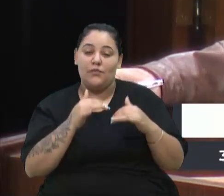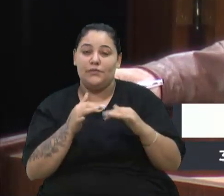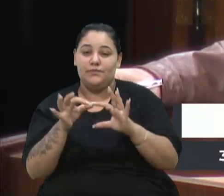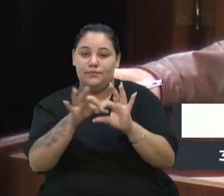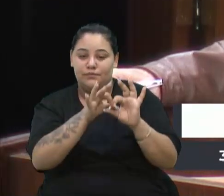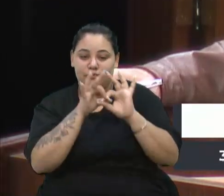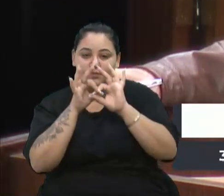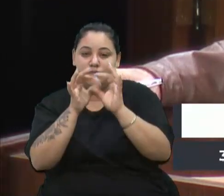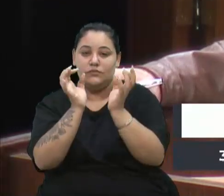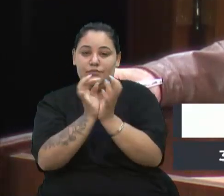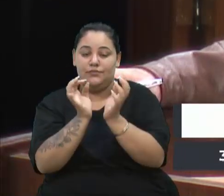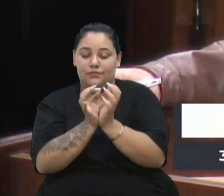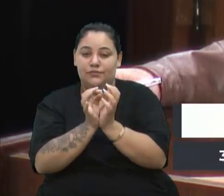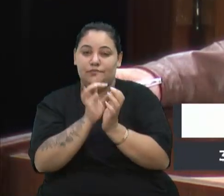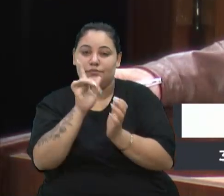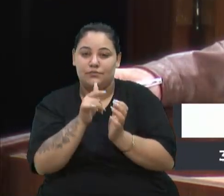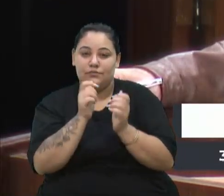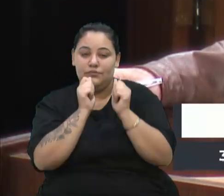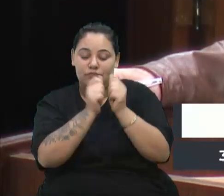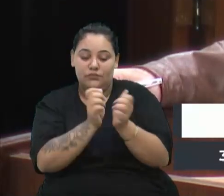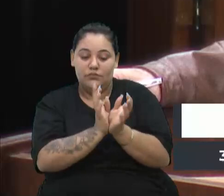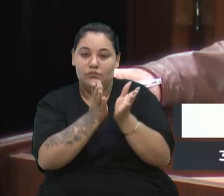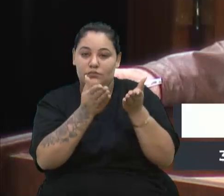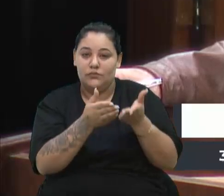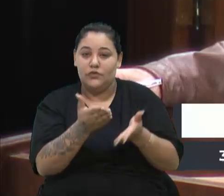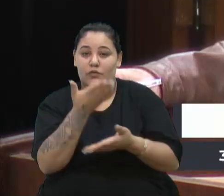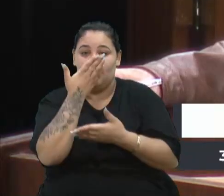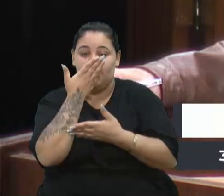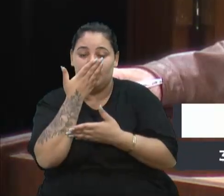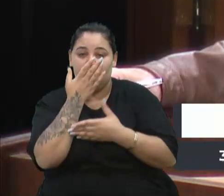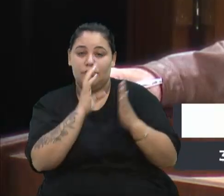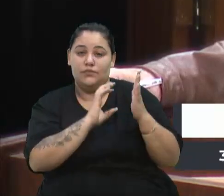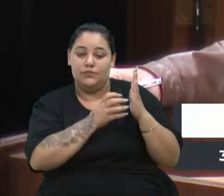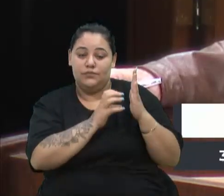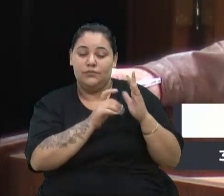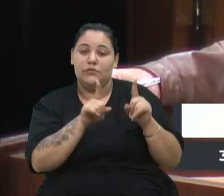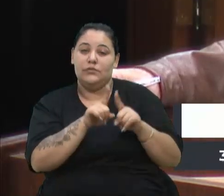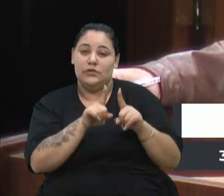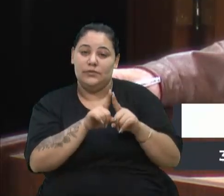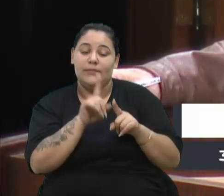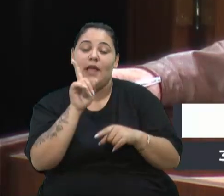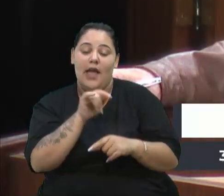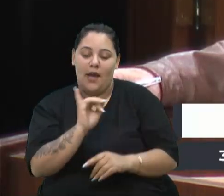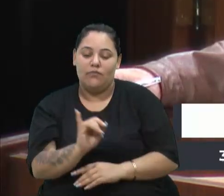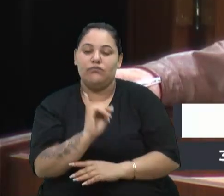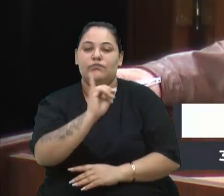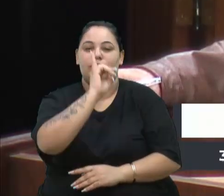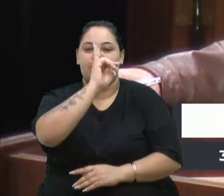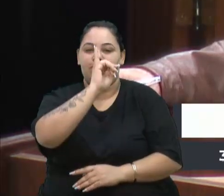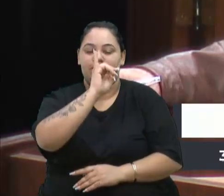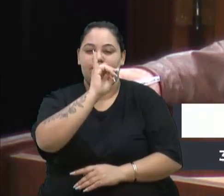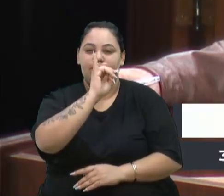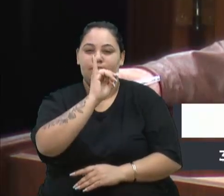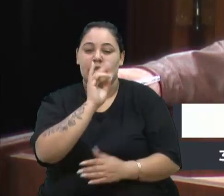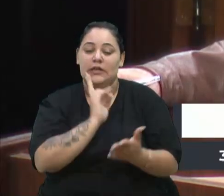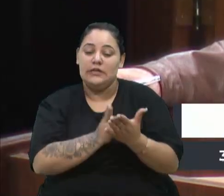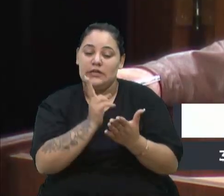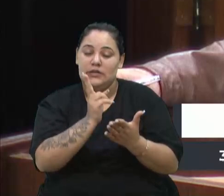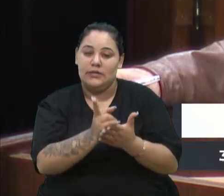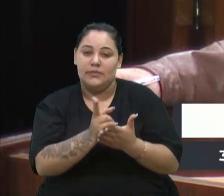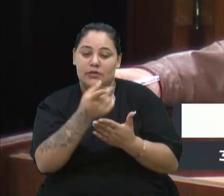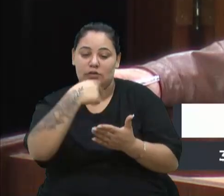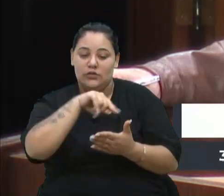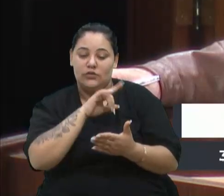conjuntos, sejam por meio das comissões ou frentes parlamentares, são importantes e que, na medida em que